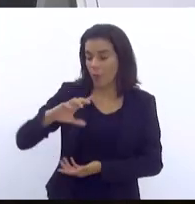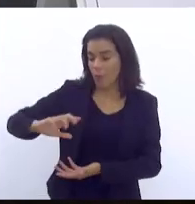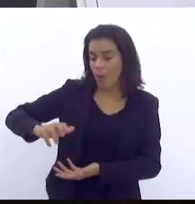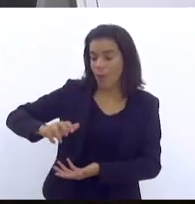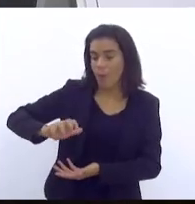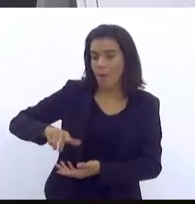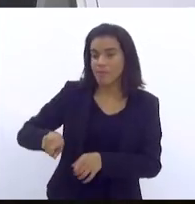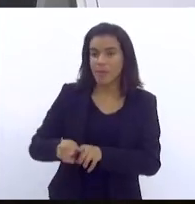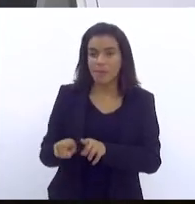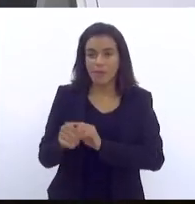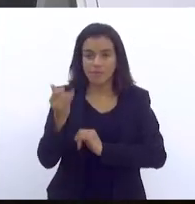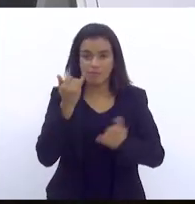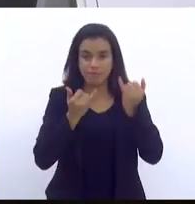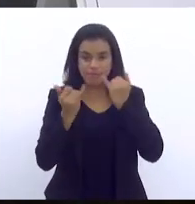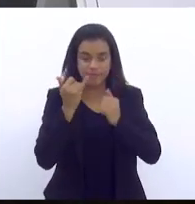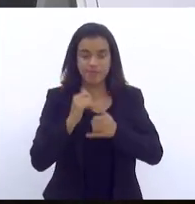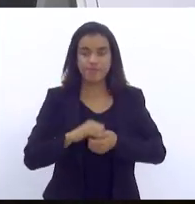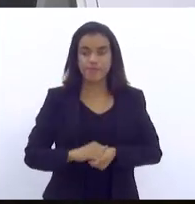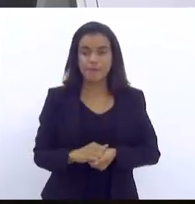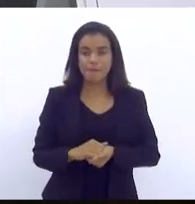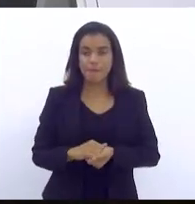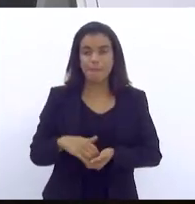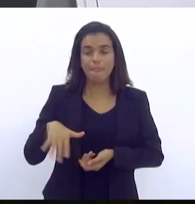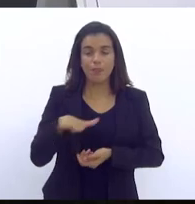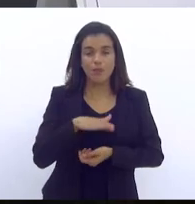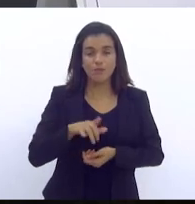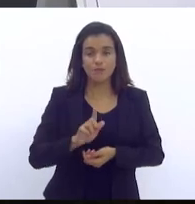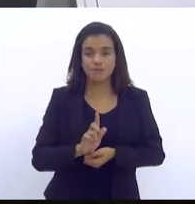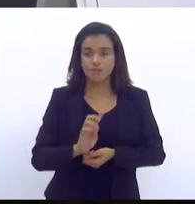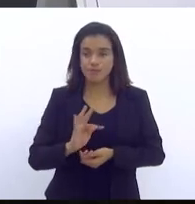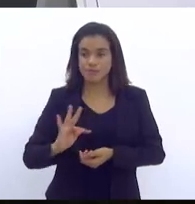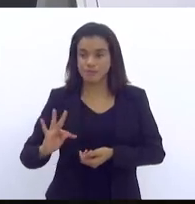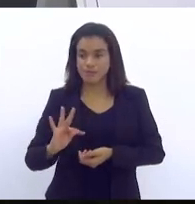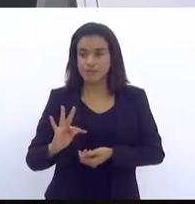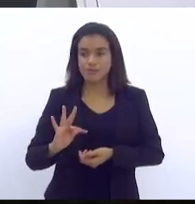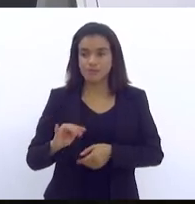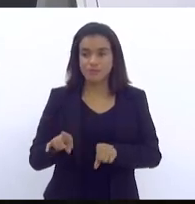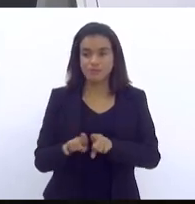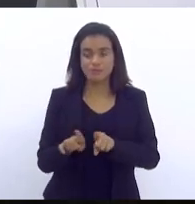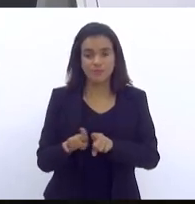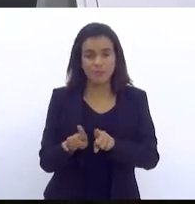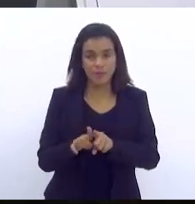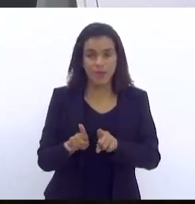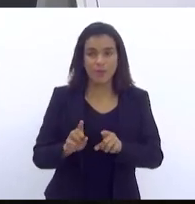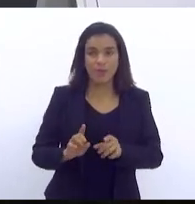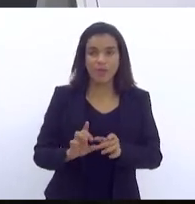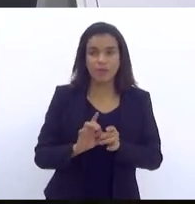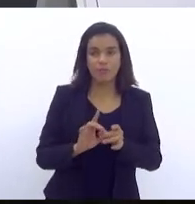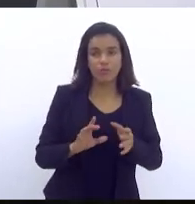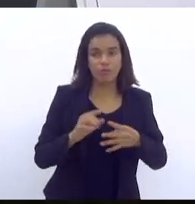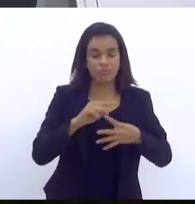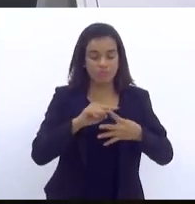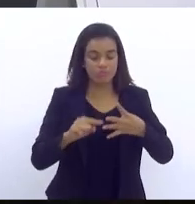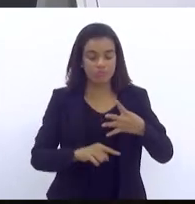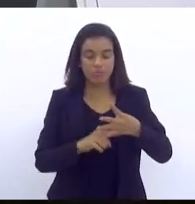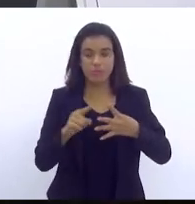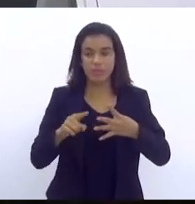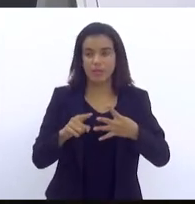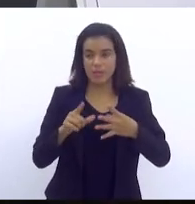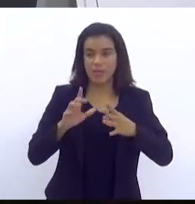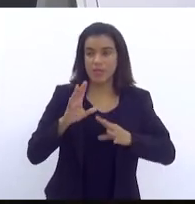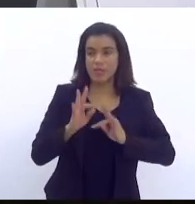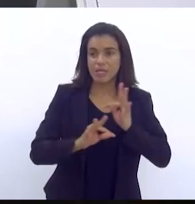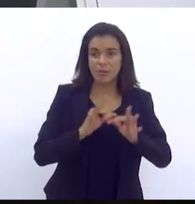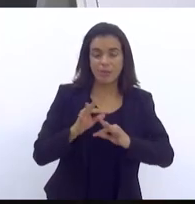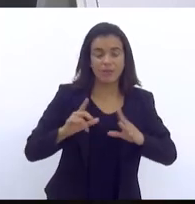essas as notícias elas serem tratadas no âmbito do GTT e no âmbito da da concessão dos quatro blocos do saneamento básico foi criado esse